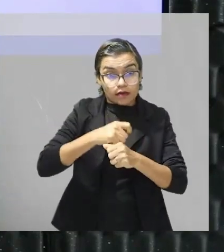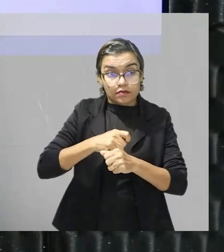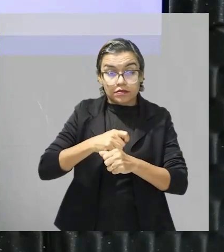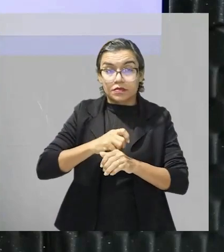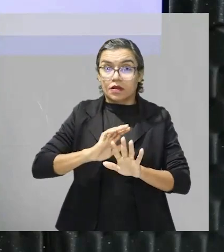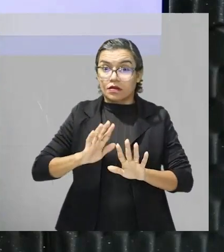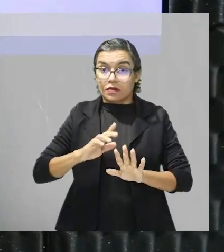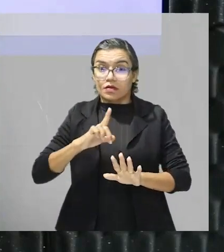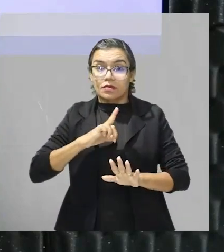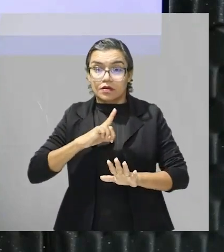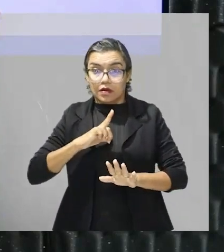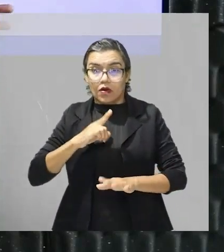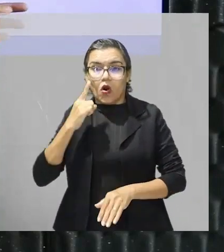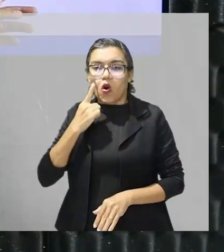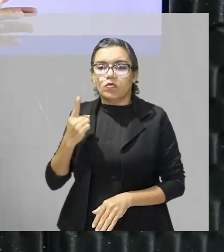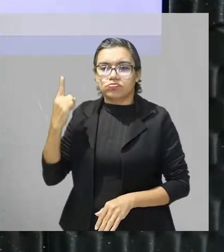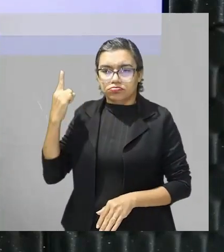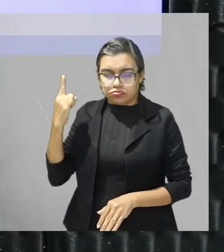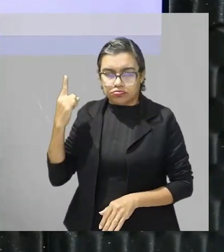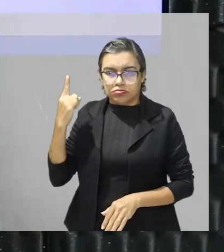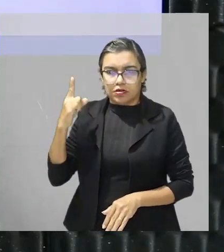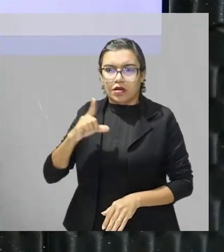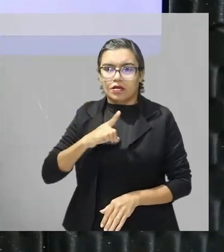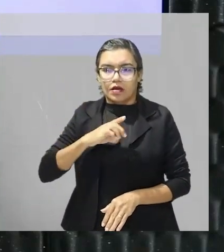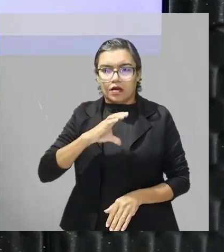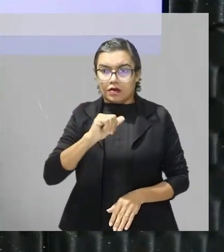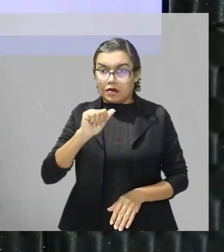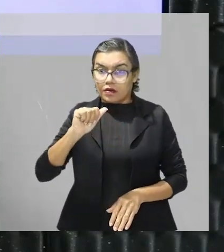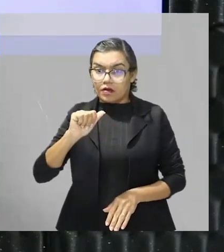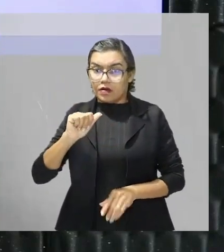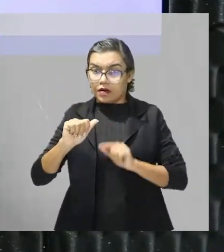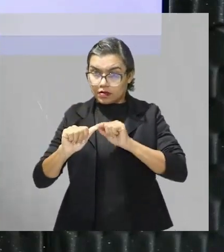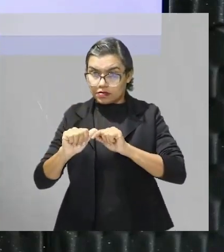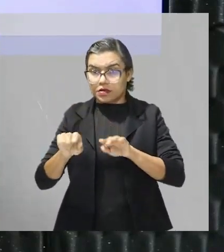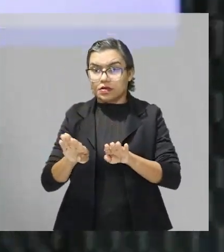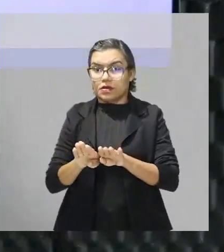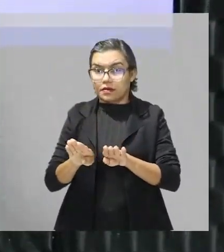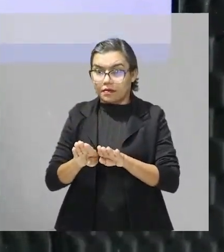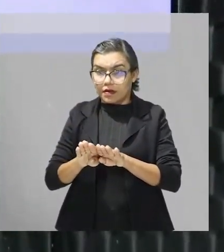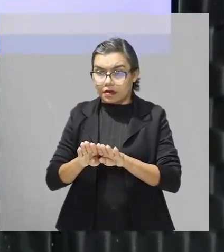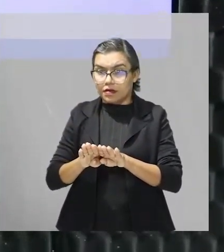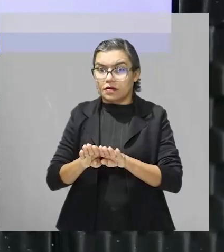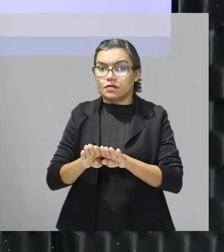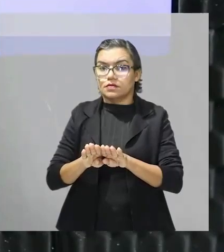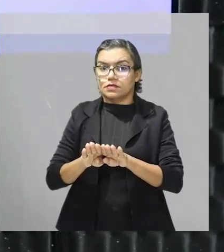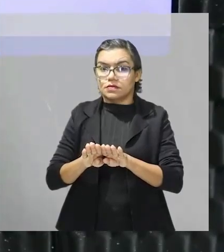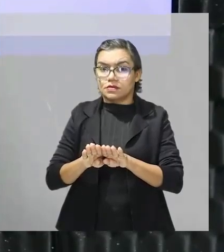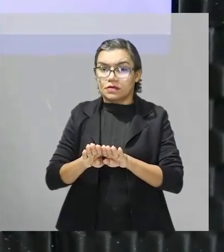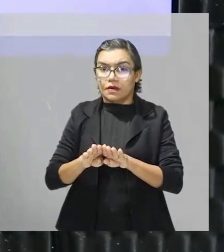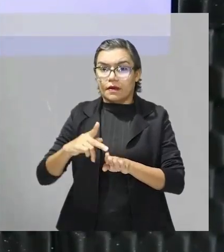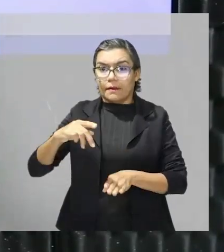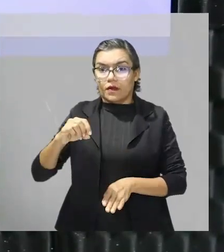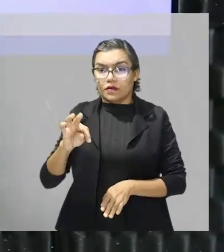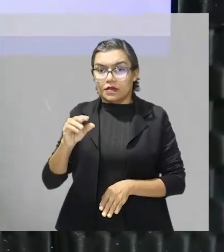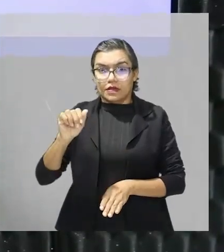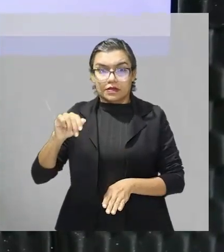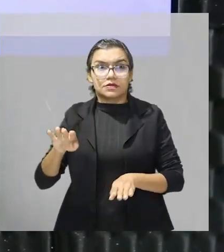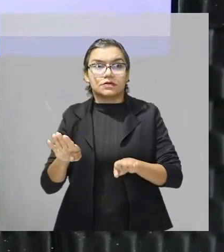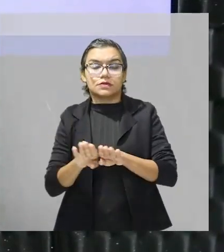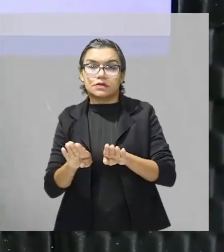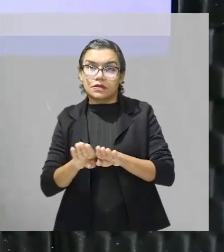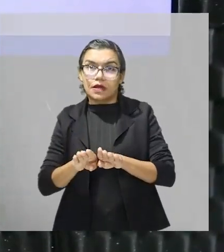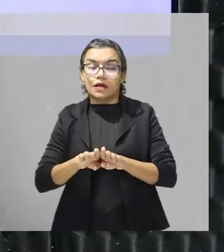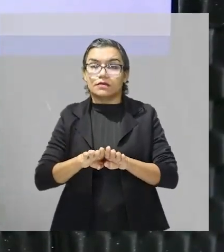os isóbaros ó o cálcio e o potássio eles vão apresentar massas iguais mas são elementos